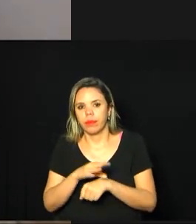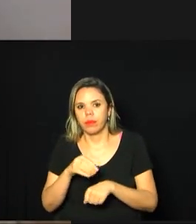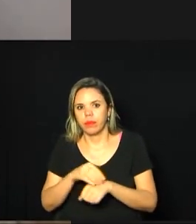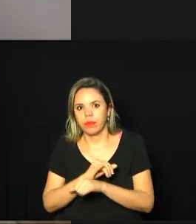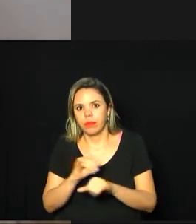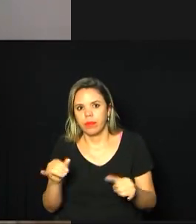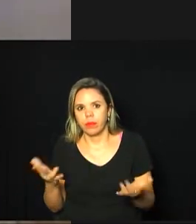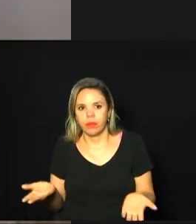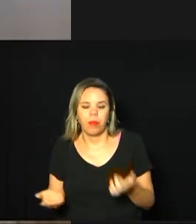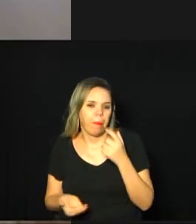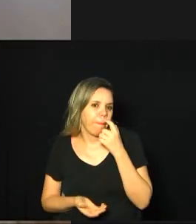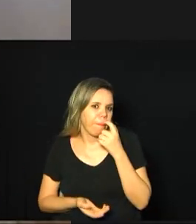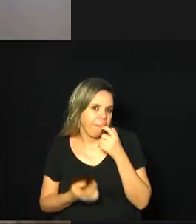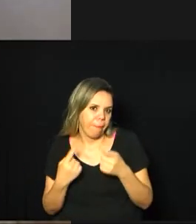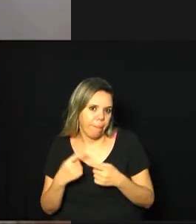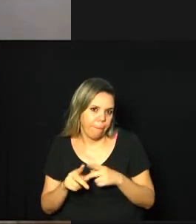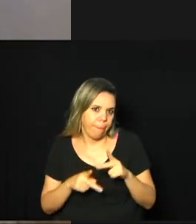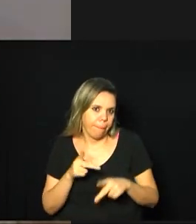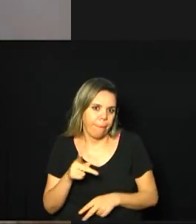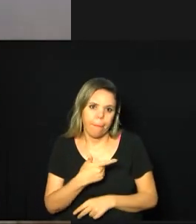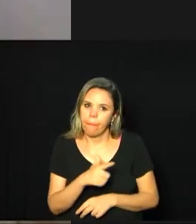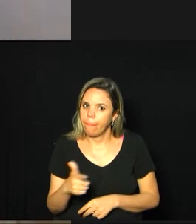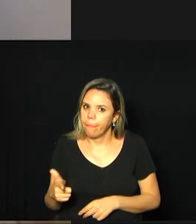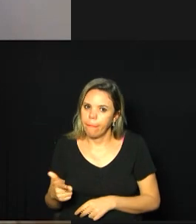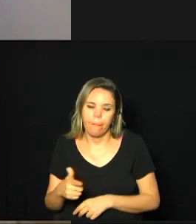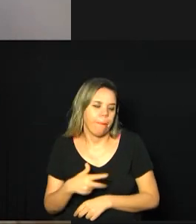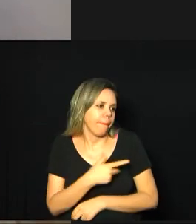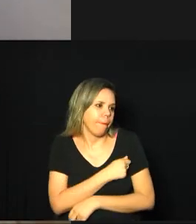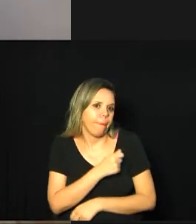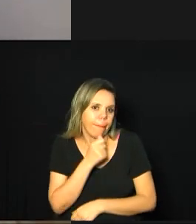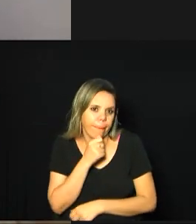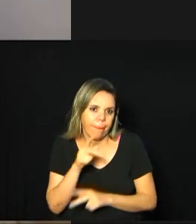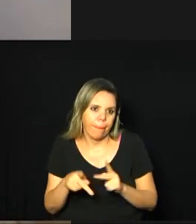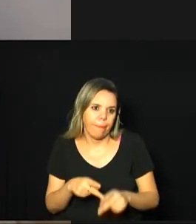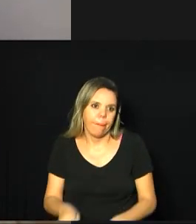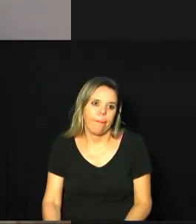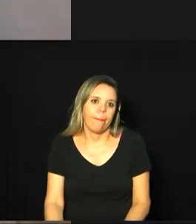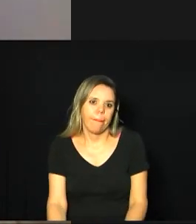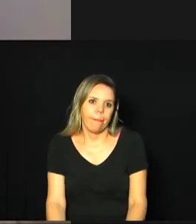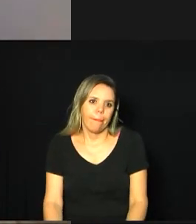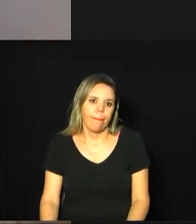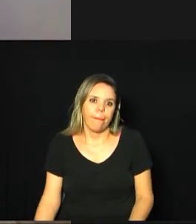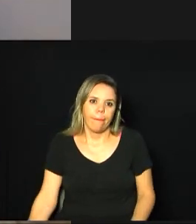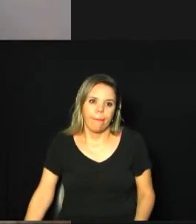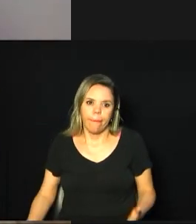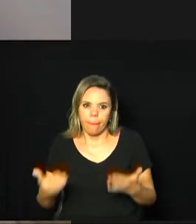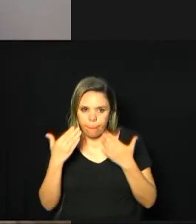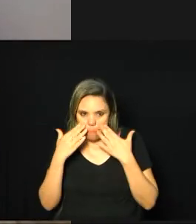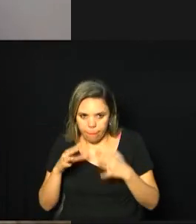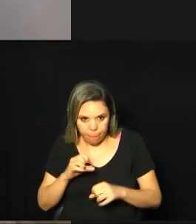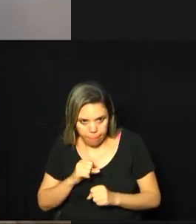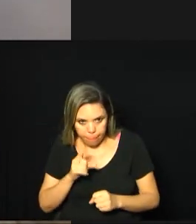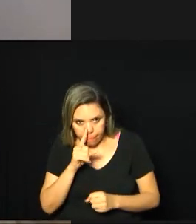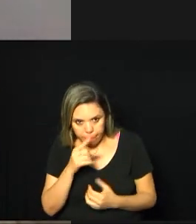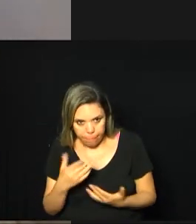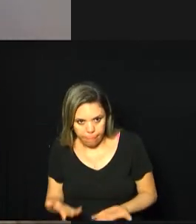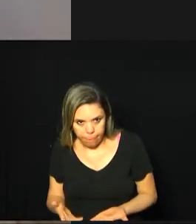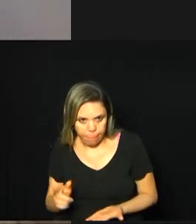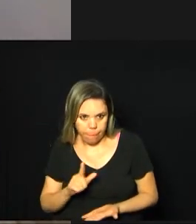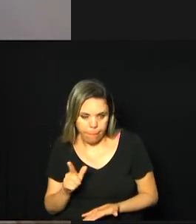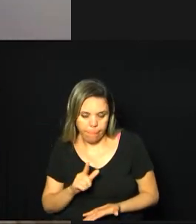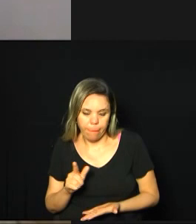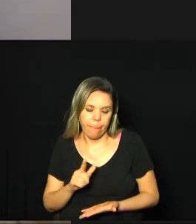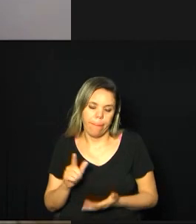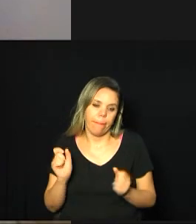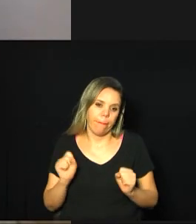transmissão, né? Porque tem população não vacinada agora ficando em situação de vulnerabilidade. Então, é claro que